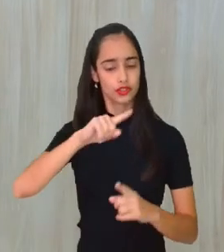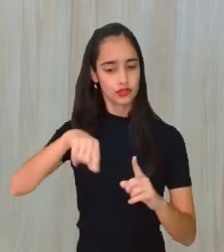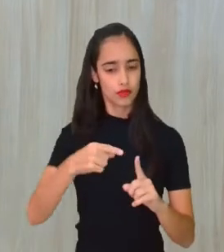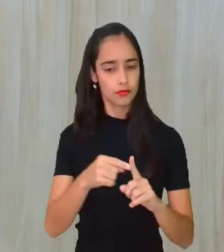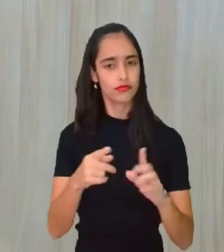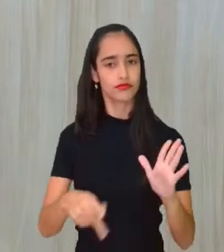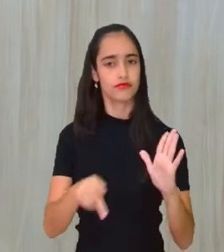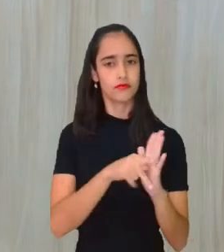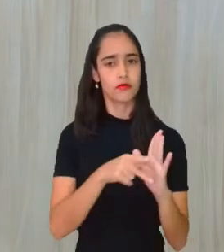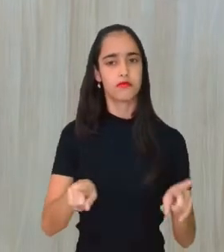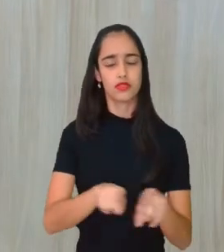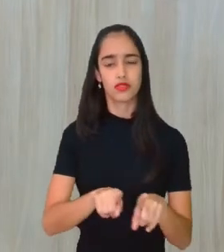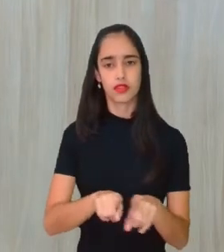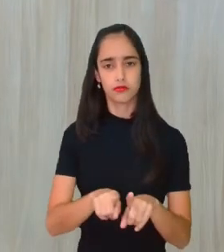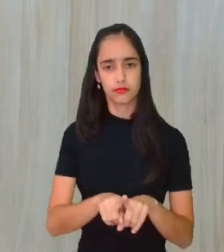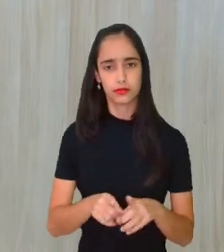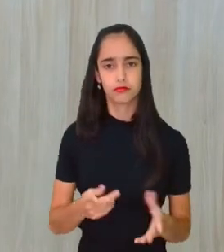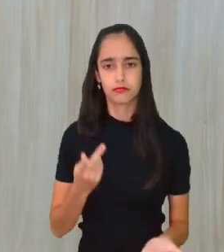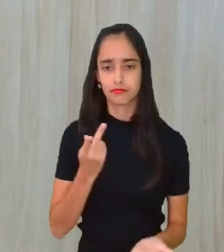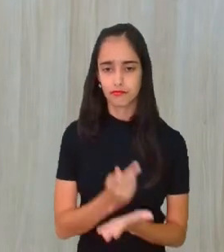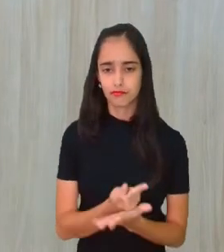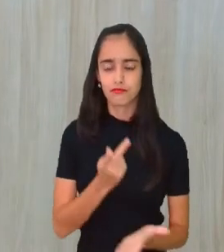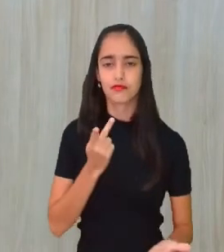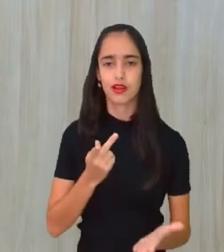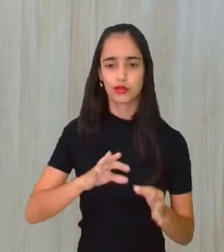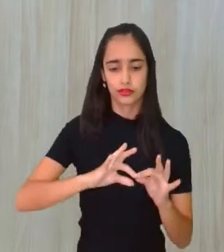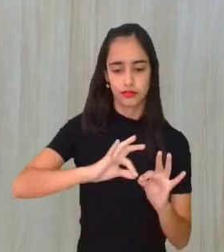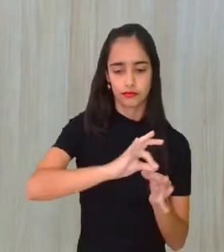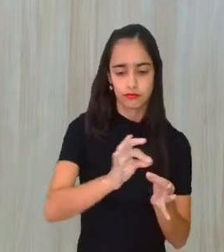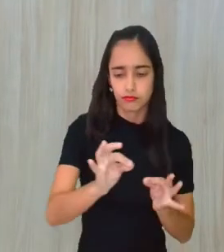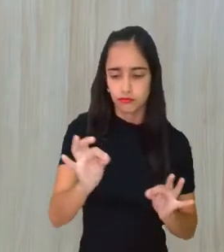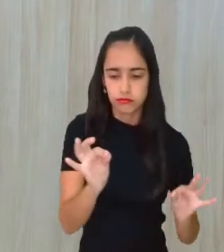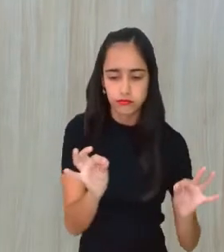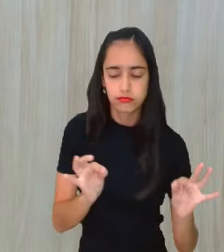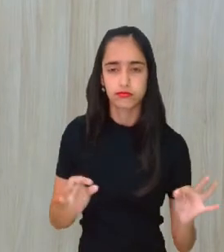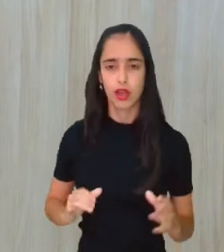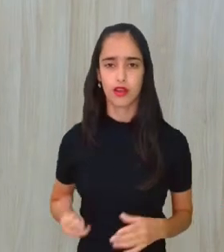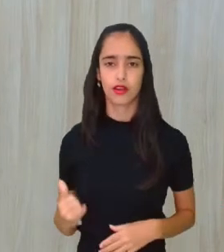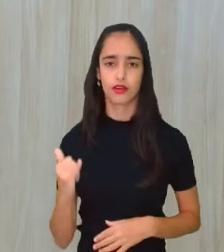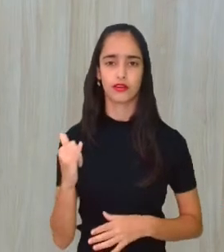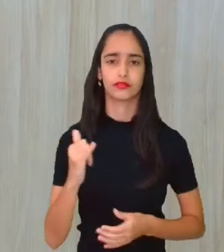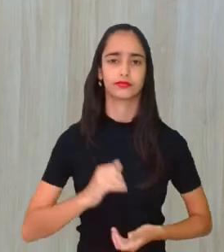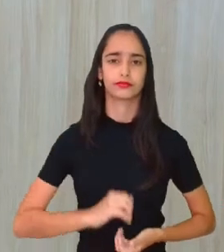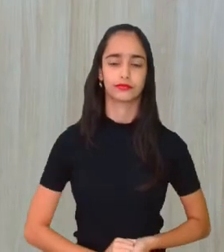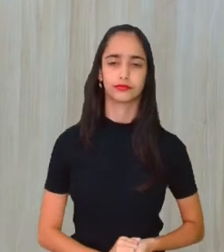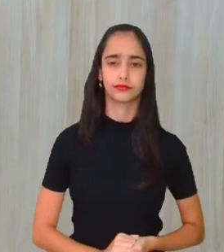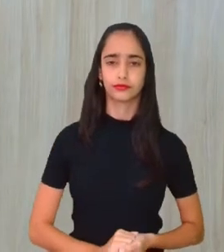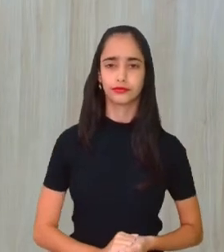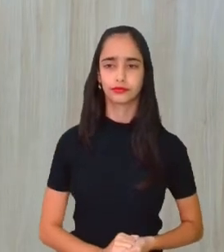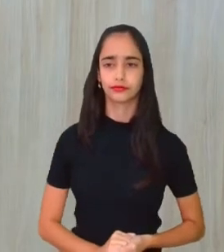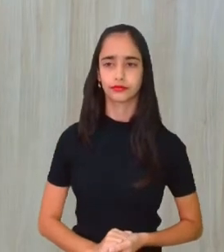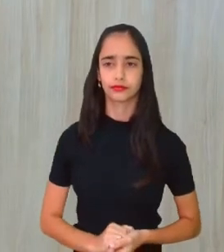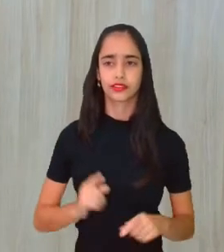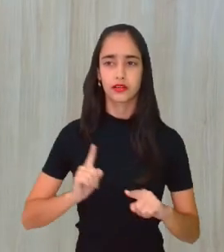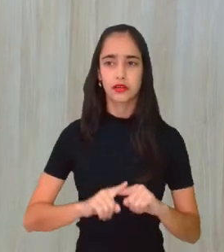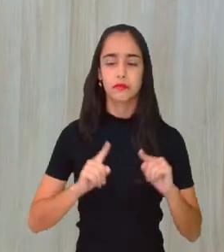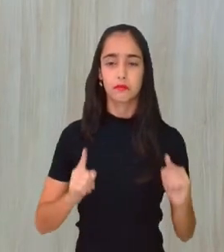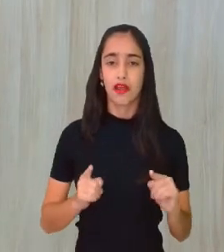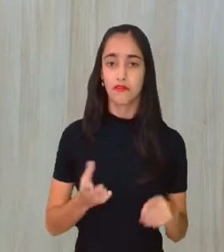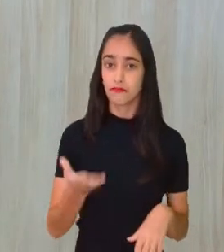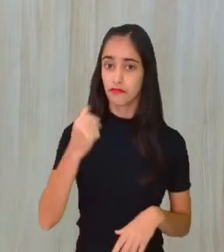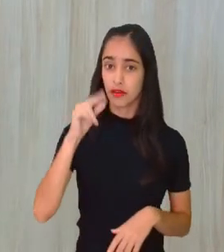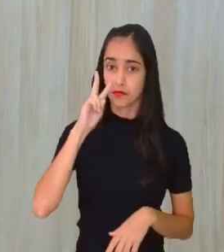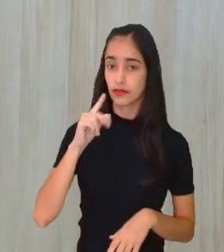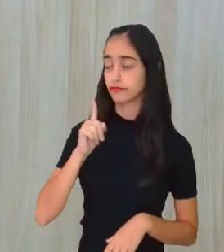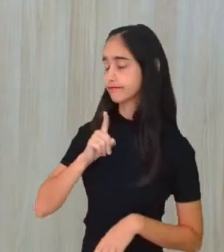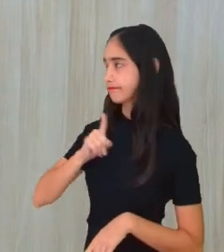que realmente ocorra a passagem da corrente elétrica no circuito elétrico. Mas aí nós vamos ver os